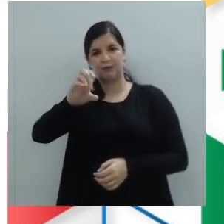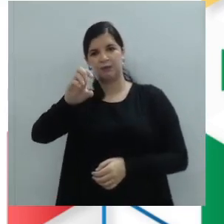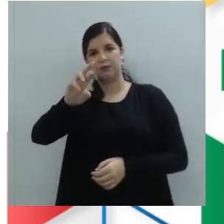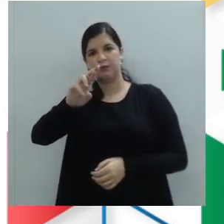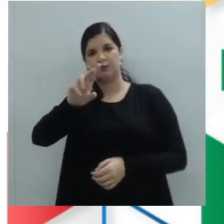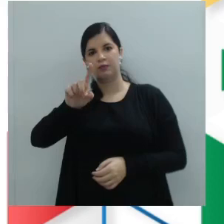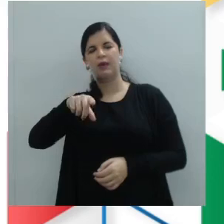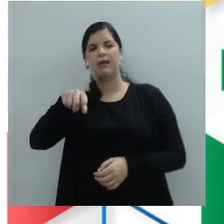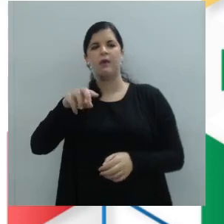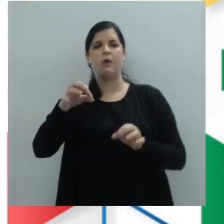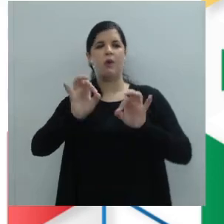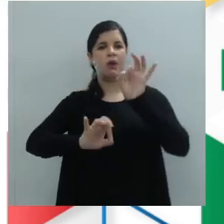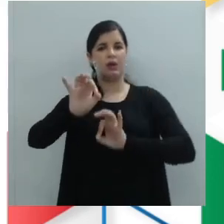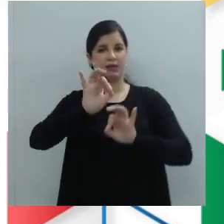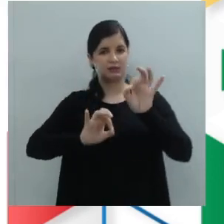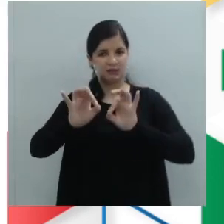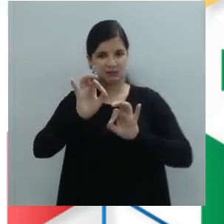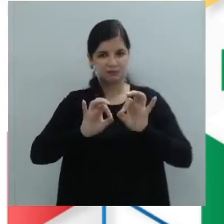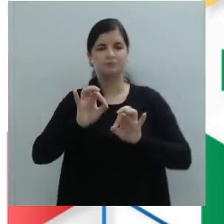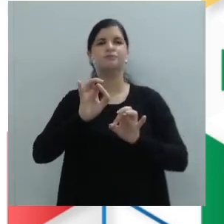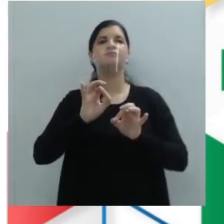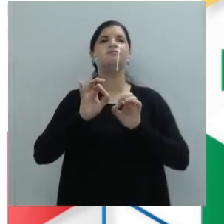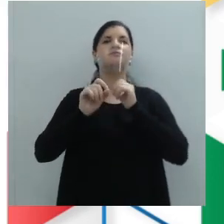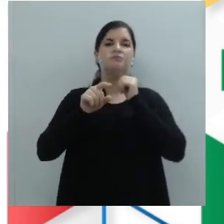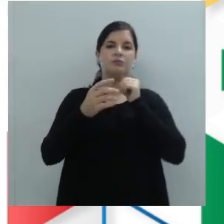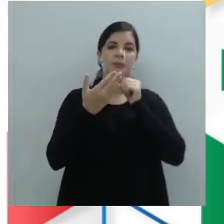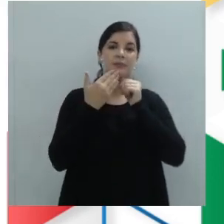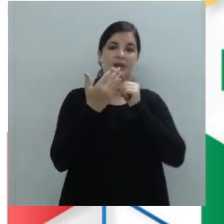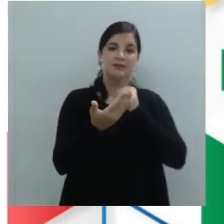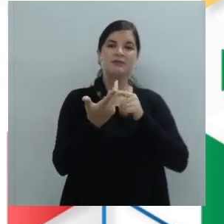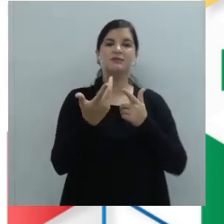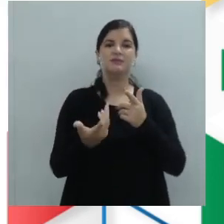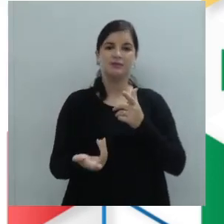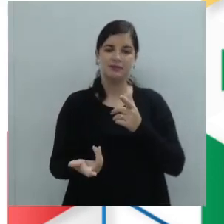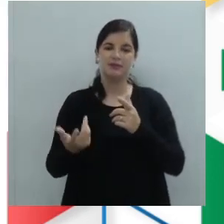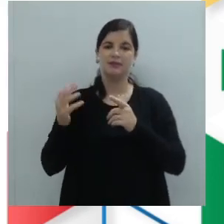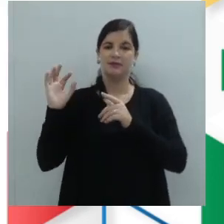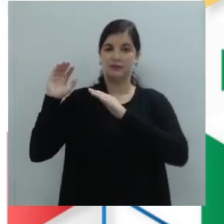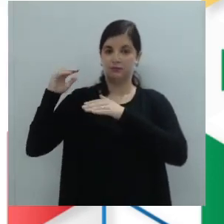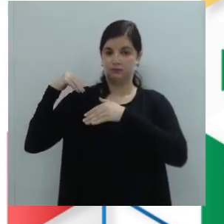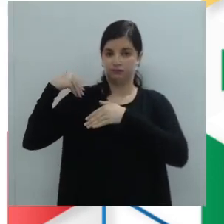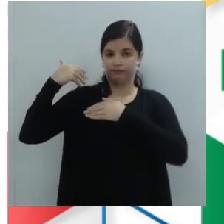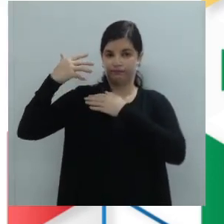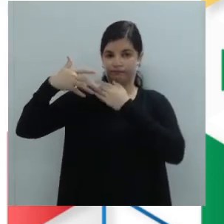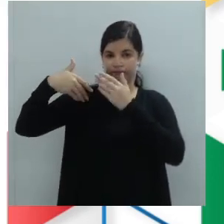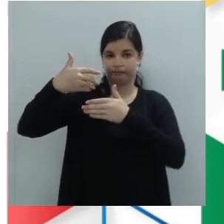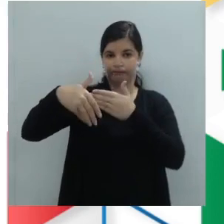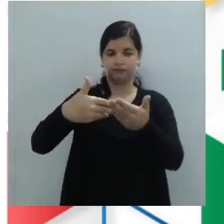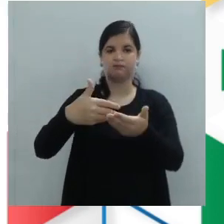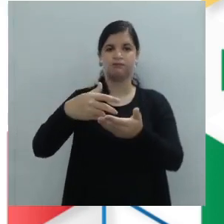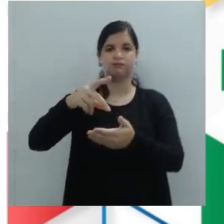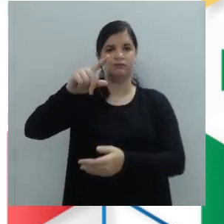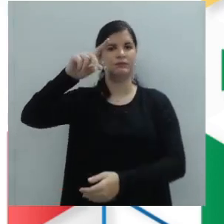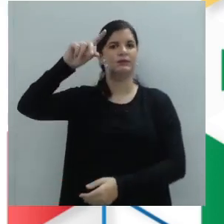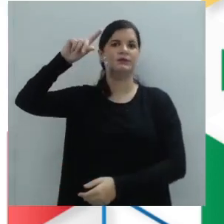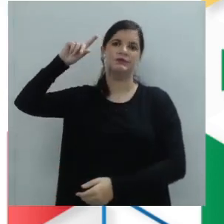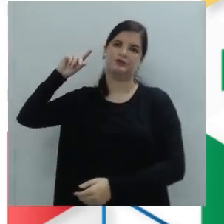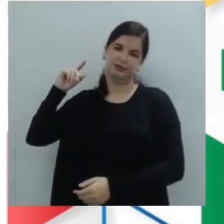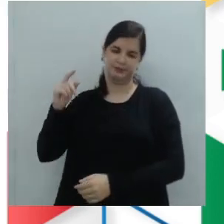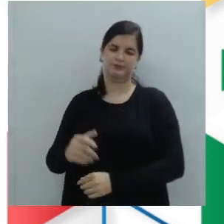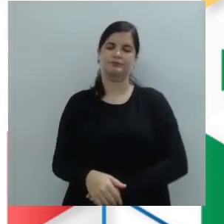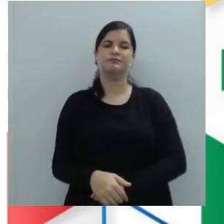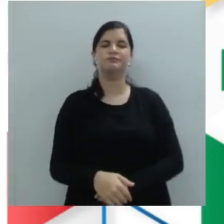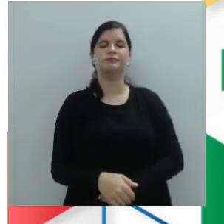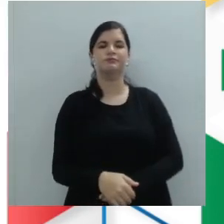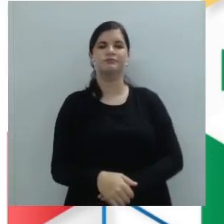eu já falei, místicas e esotéricas, que se pretendem que herdeiras de tradições alquimistas, bem antigas,